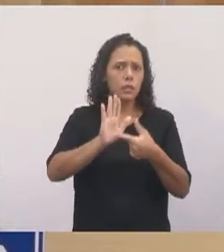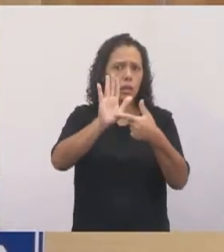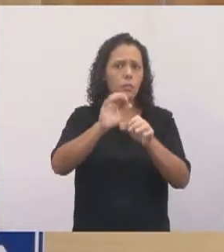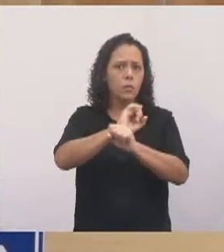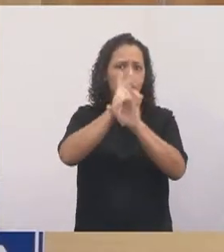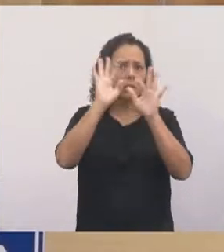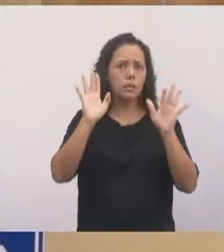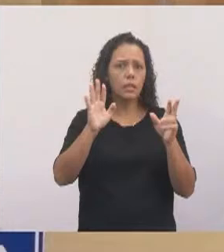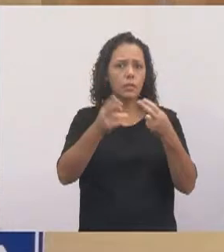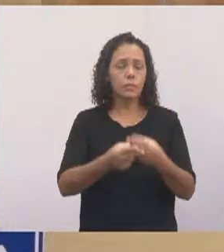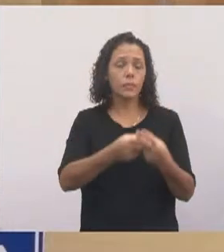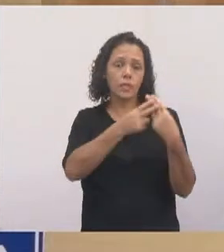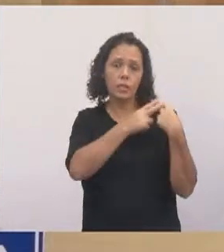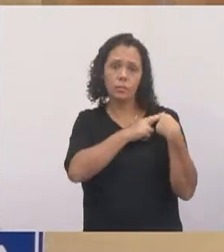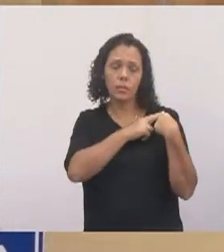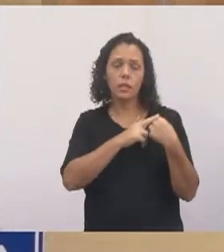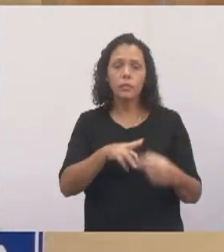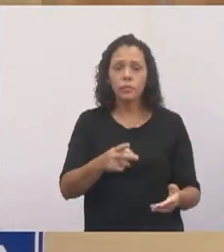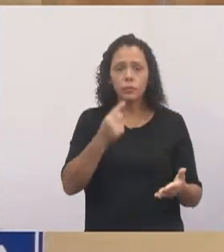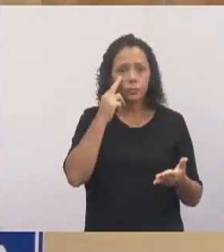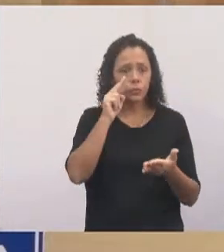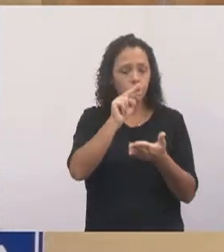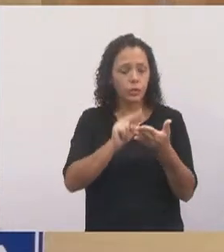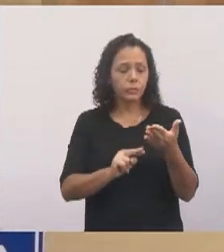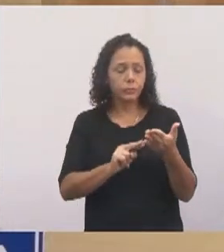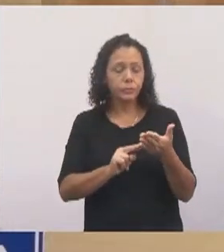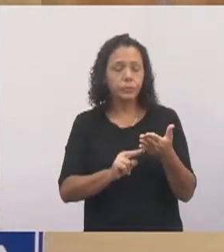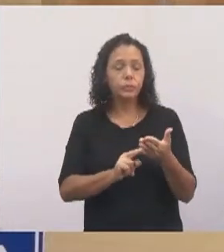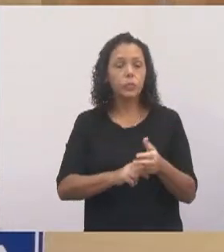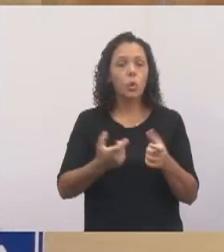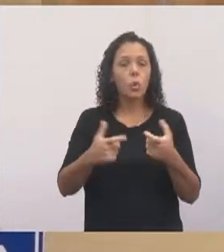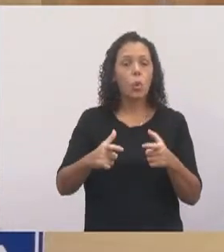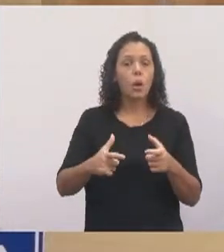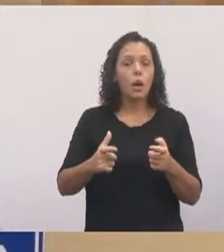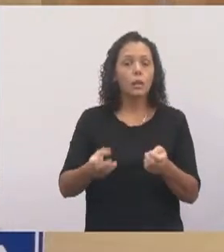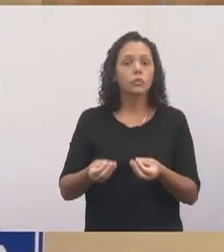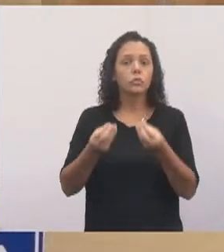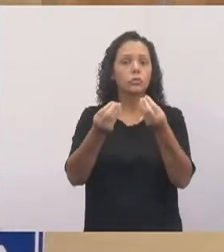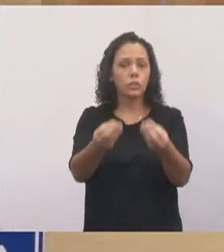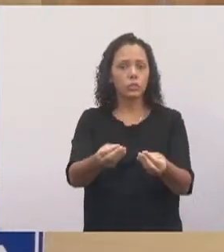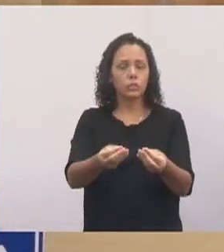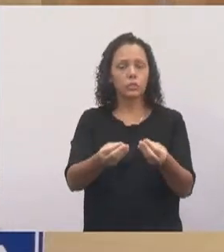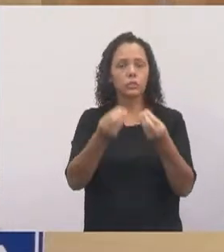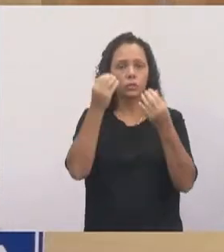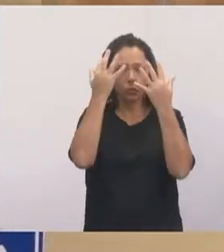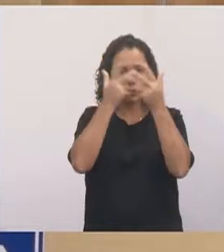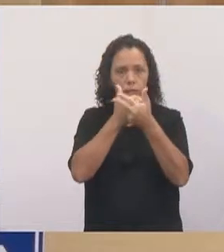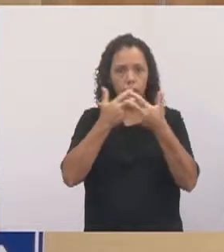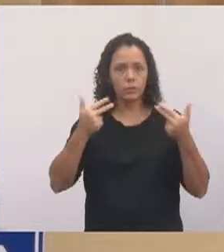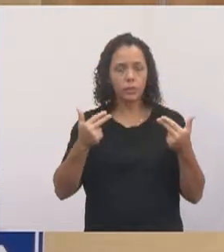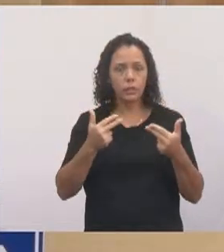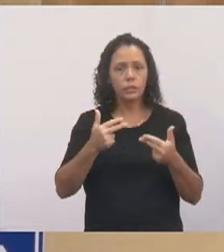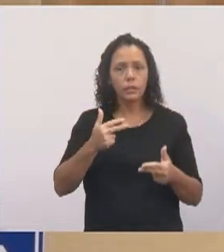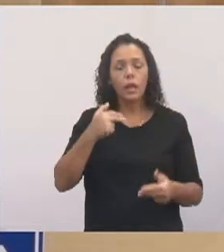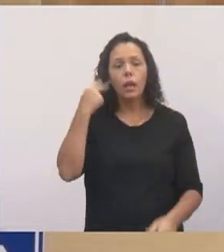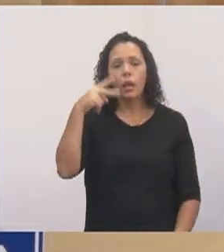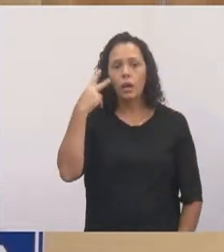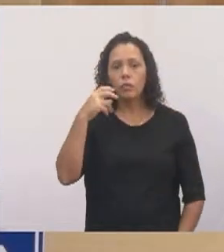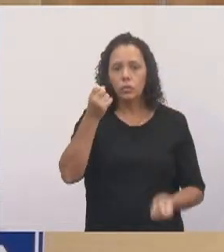a responsabilidade. Olha só, sobre as feiras de adoção de animais, a vereadora